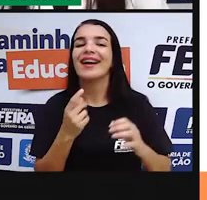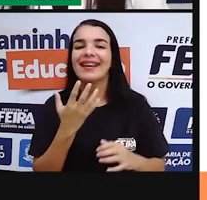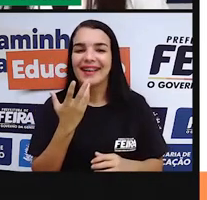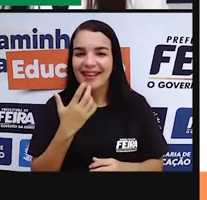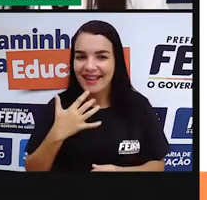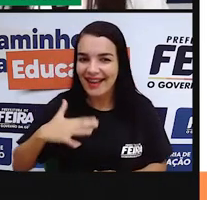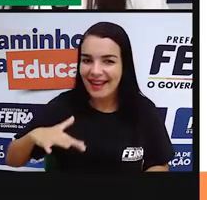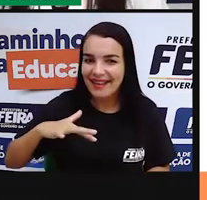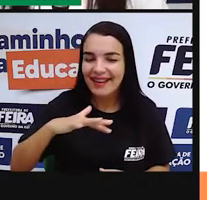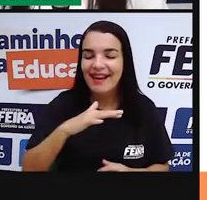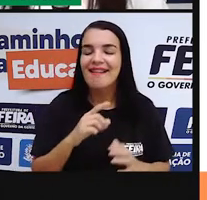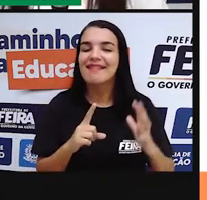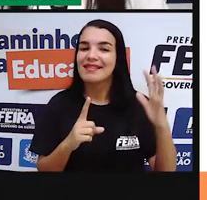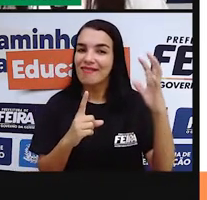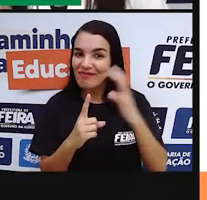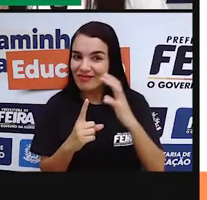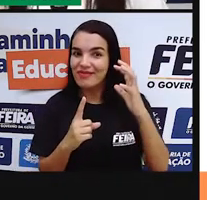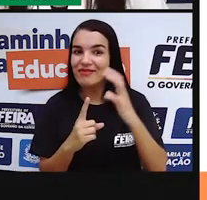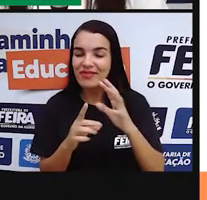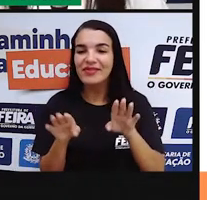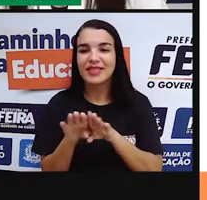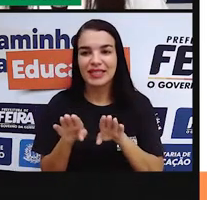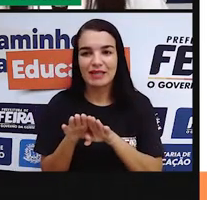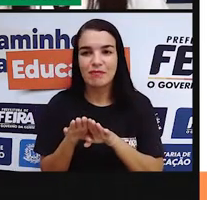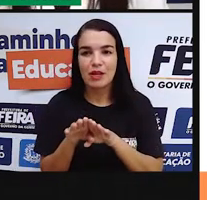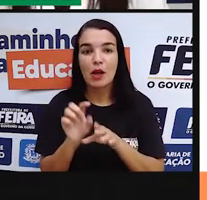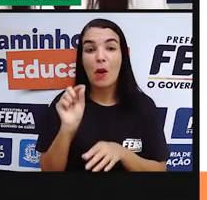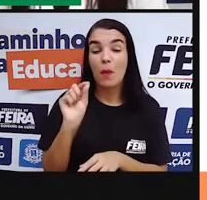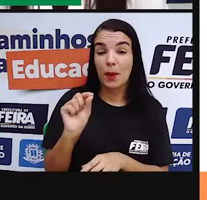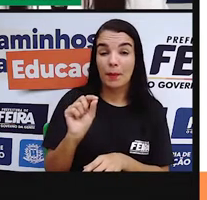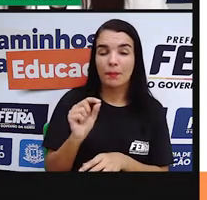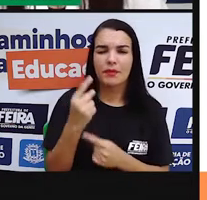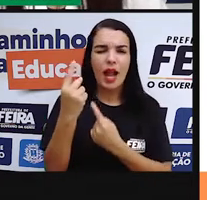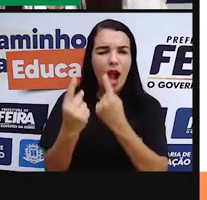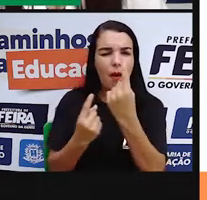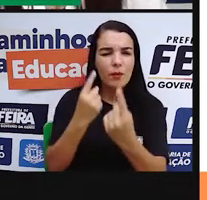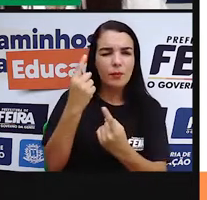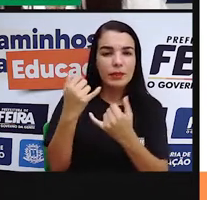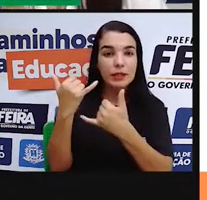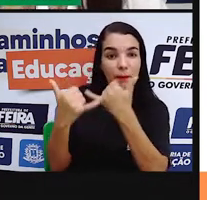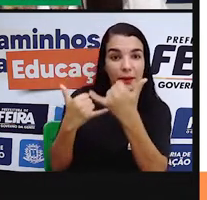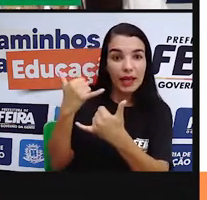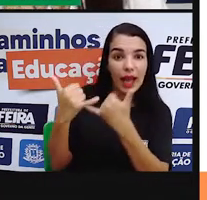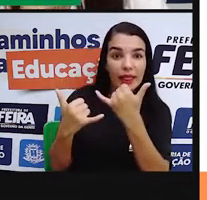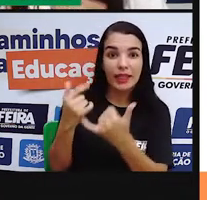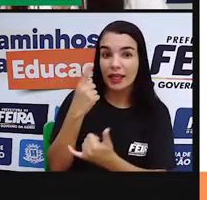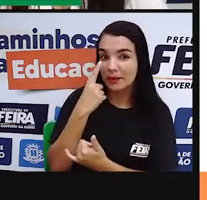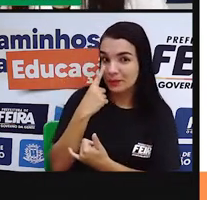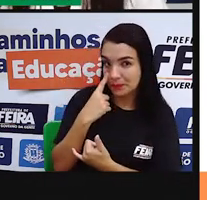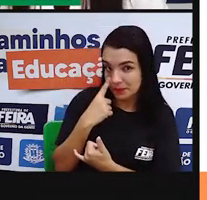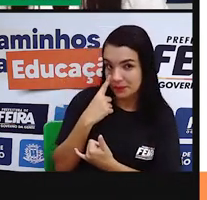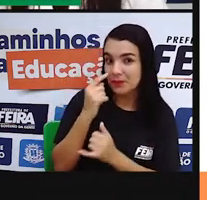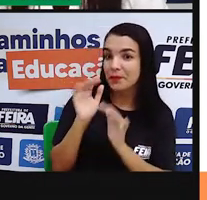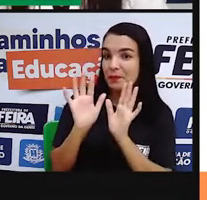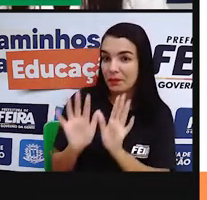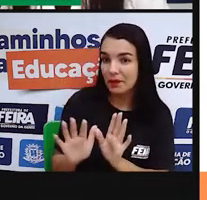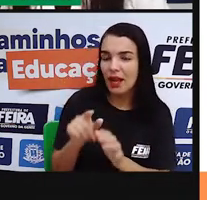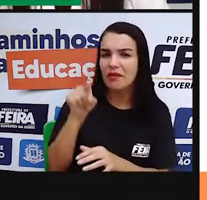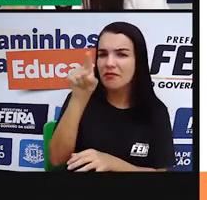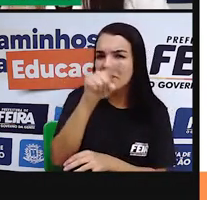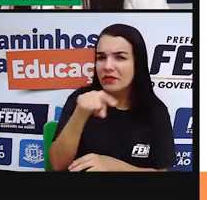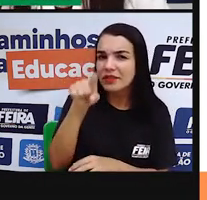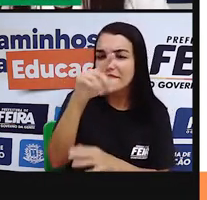E as crianças, elas contribuíram com alguns tipos de brincadeira, e que às vezes você aí da sua